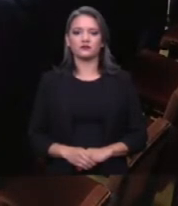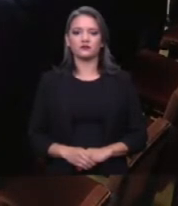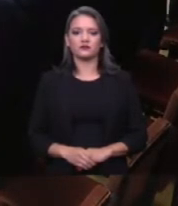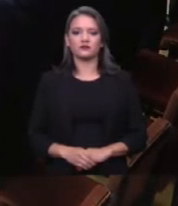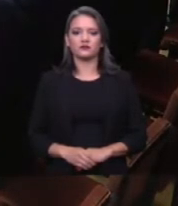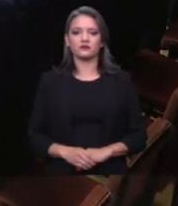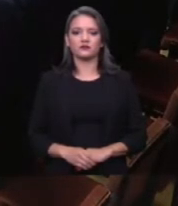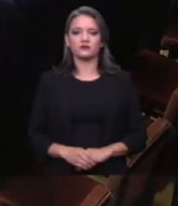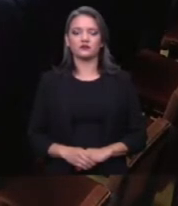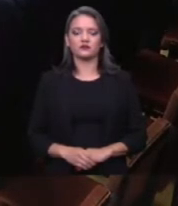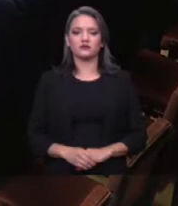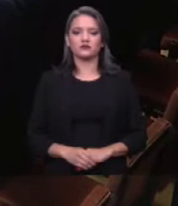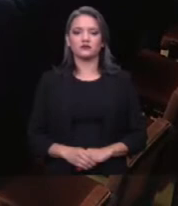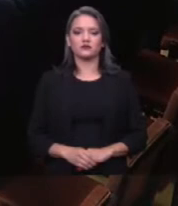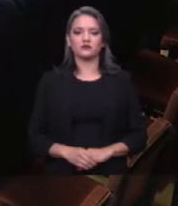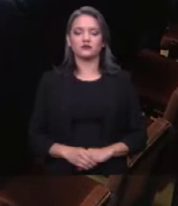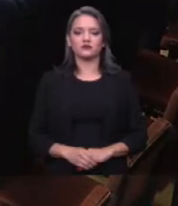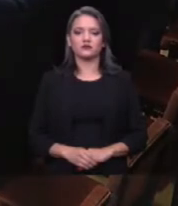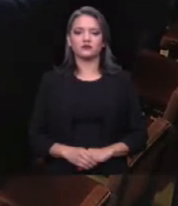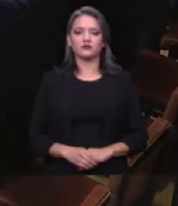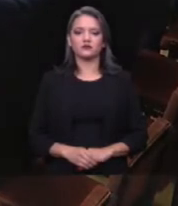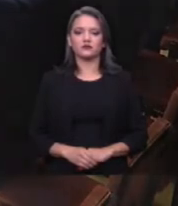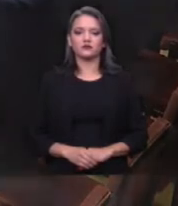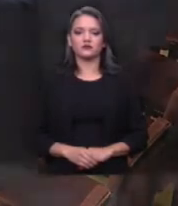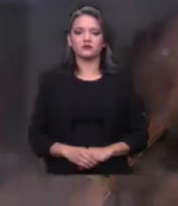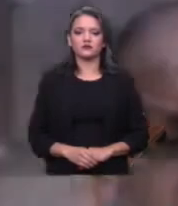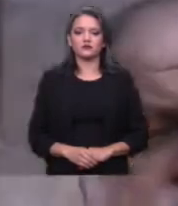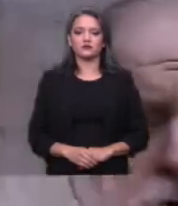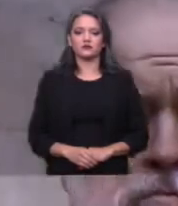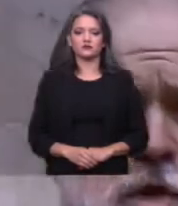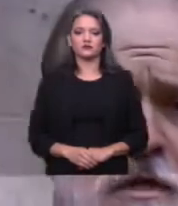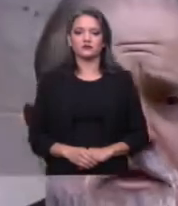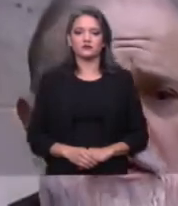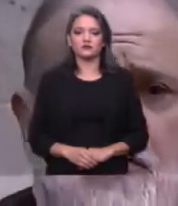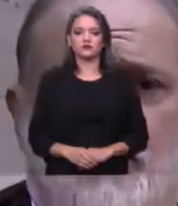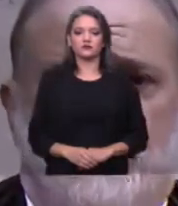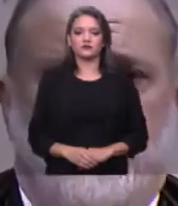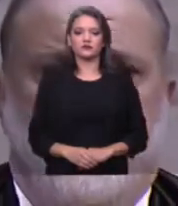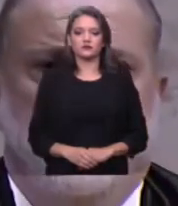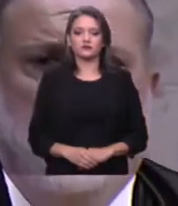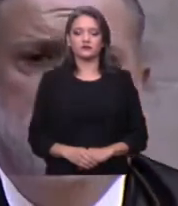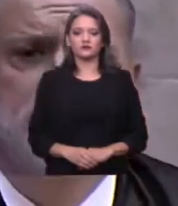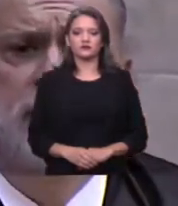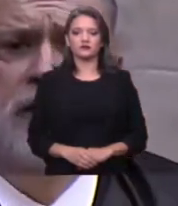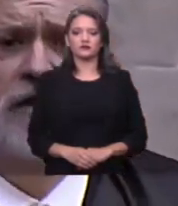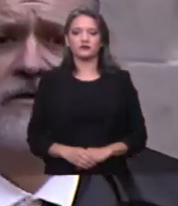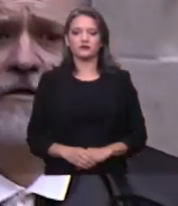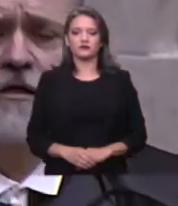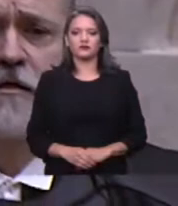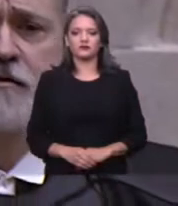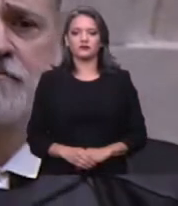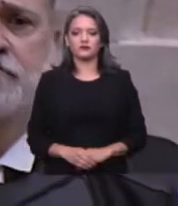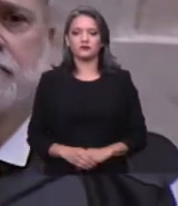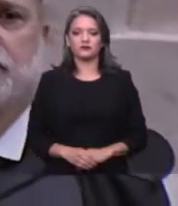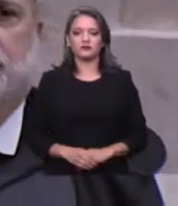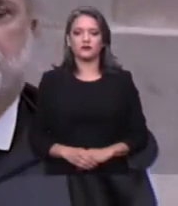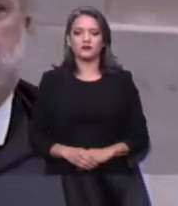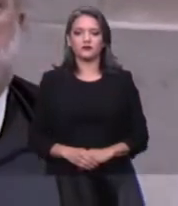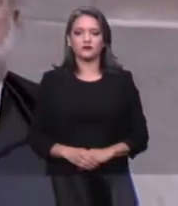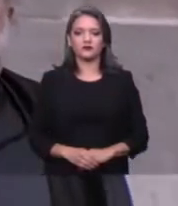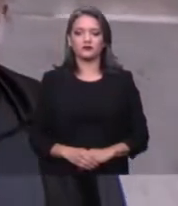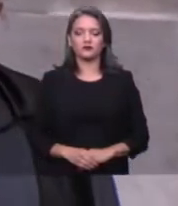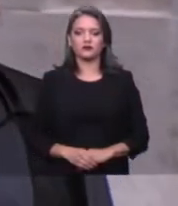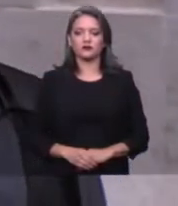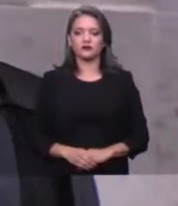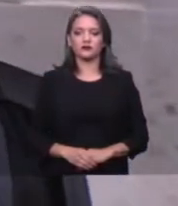atualmente nos Supremo Tribunal Federal né Tem mais tempo de corte mas na verdade mais tempo em idade mesmo né ou decano e aí